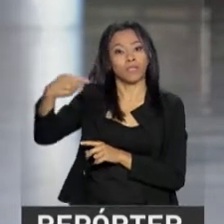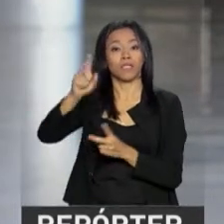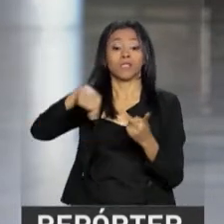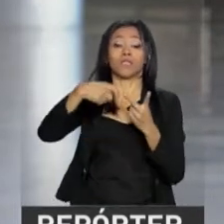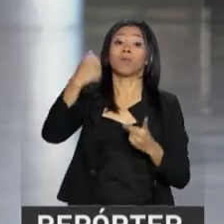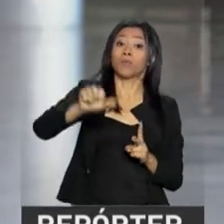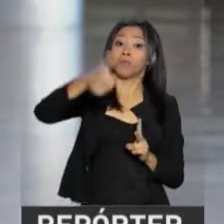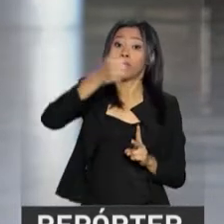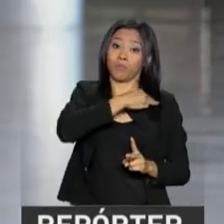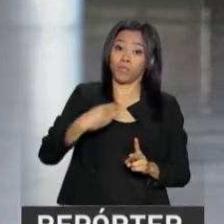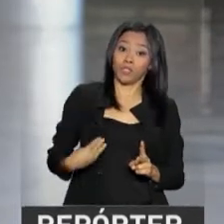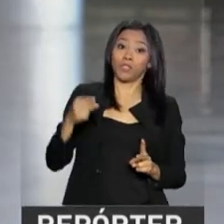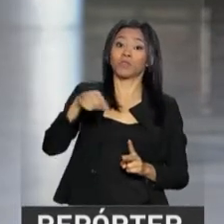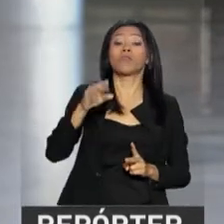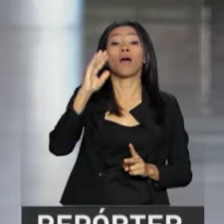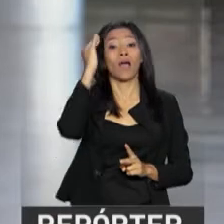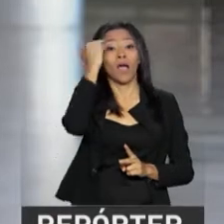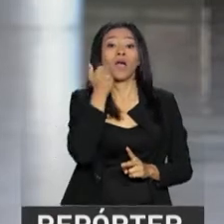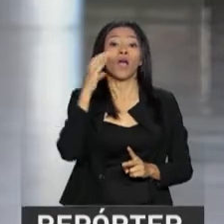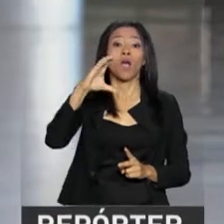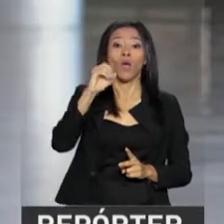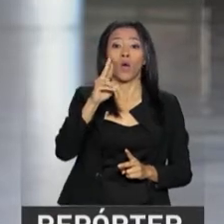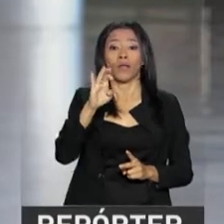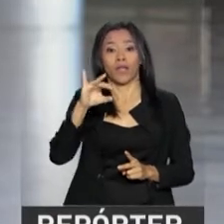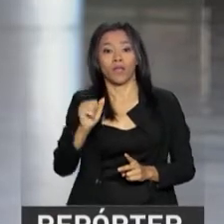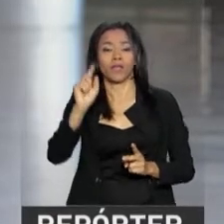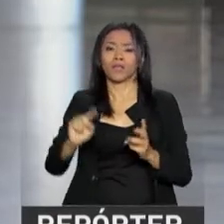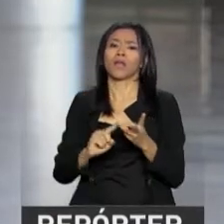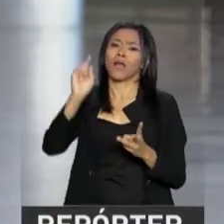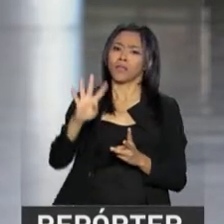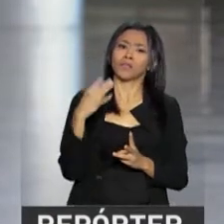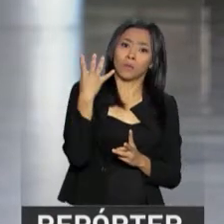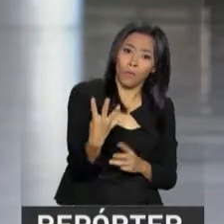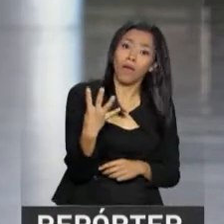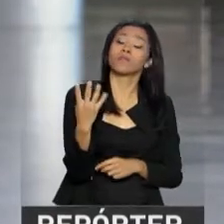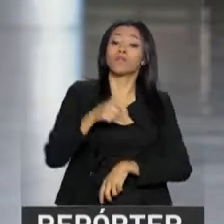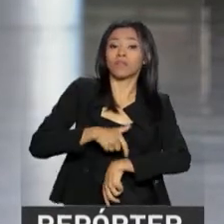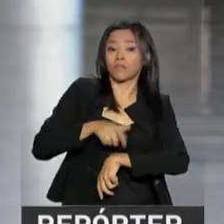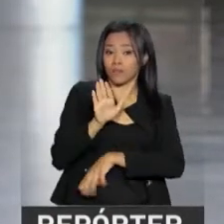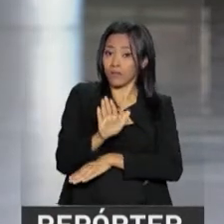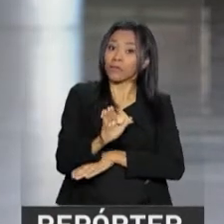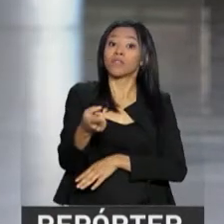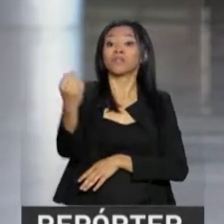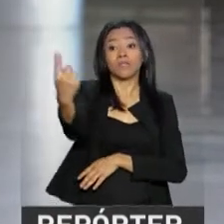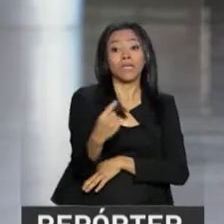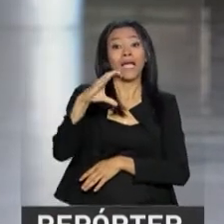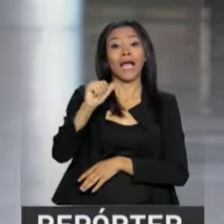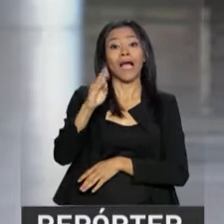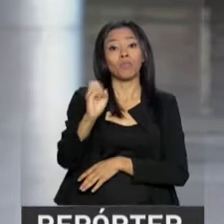primeiro ministro da república da coreia nac e only as 4 é a vez de temer recebeu o presidente da república de cabo verde